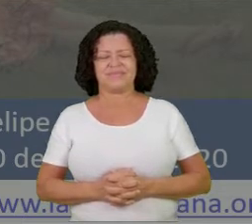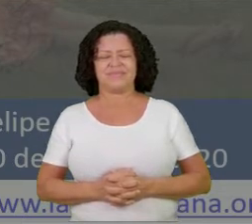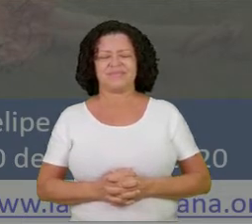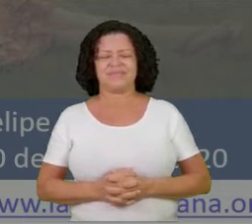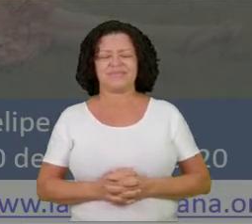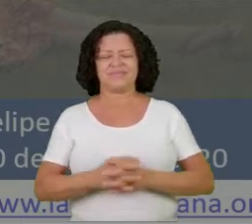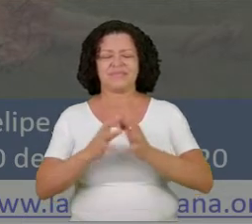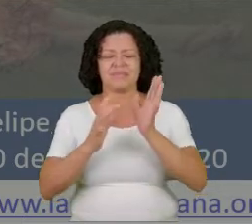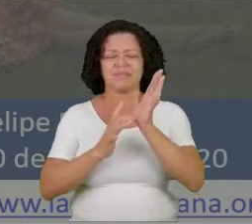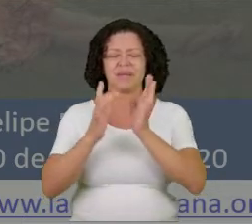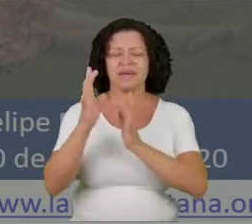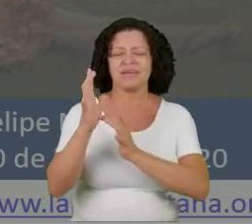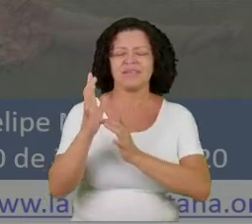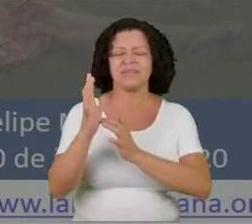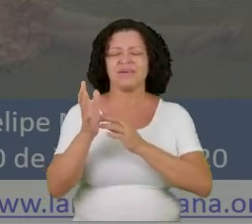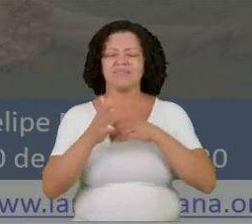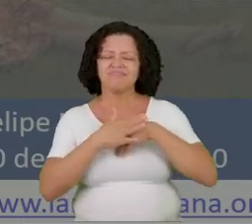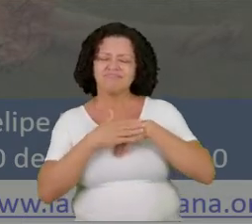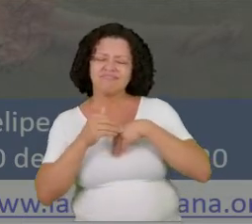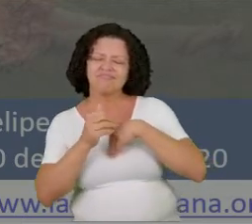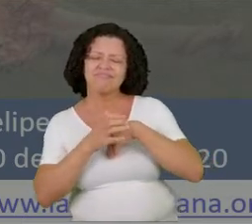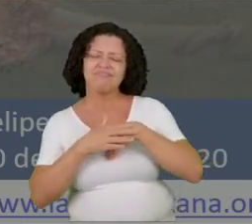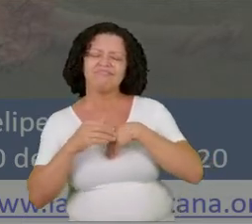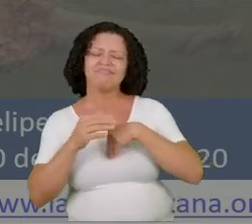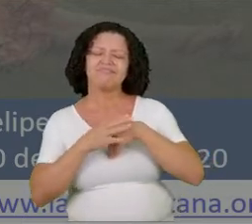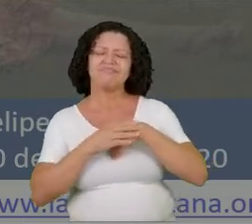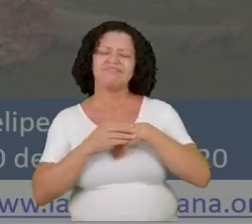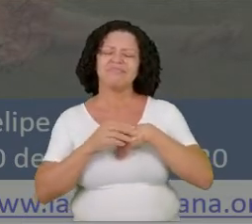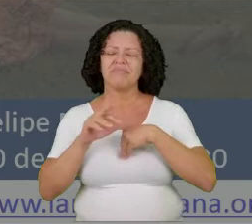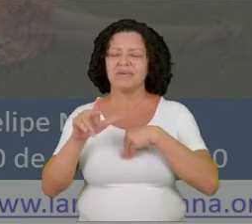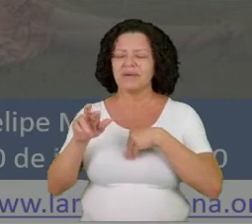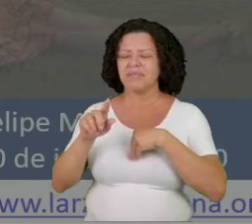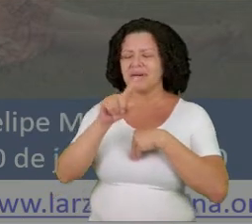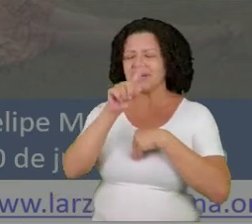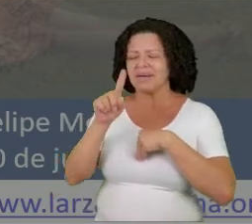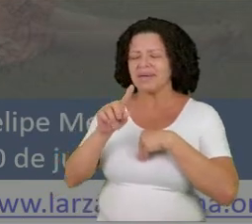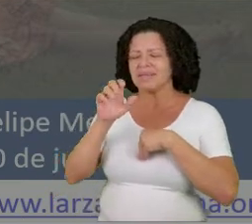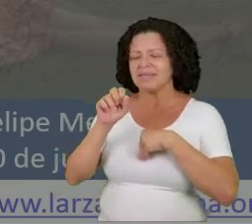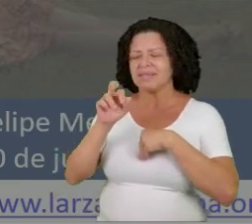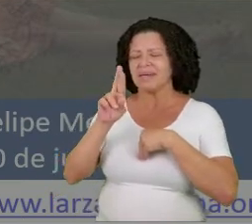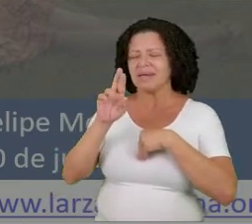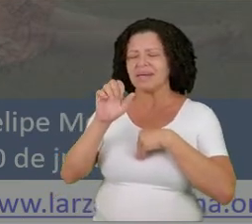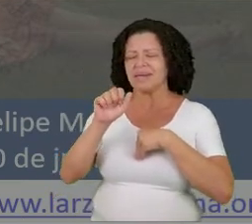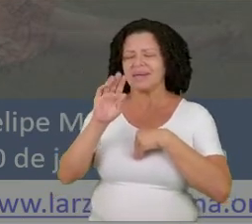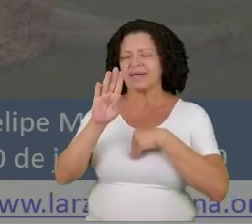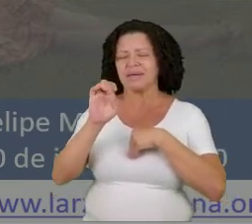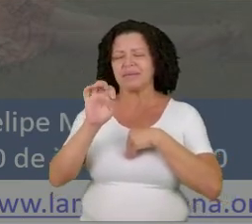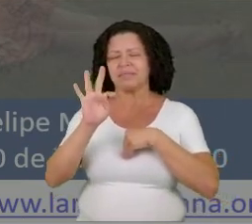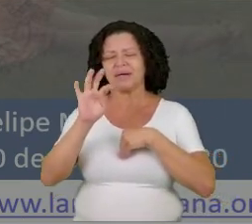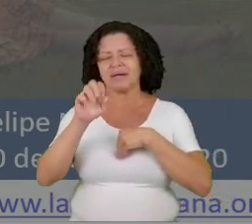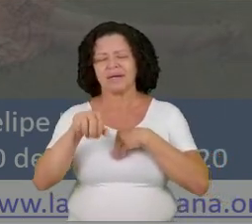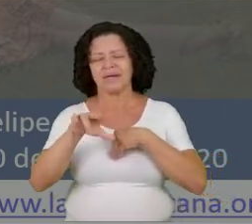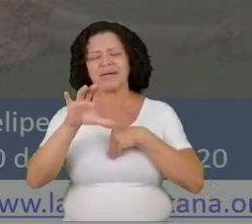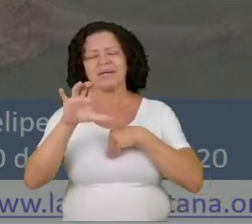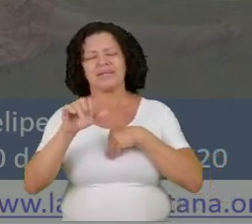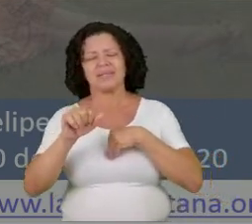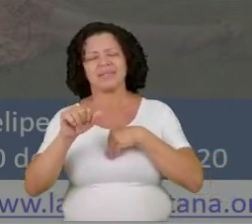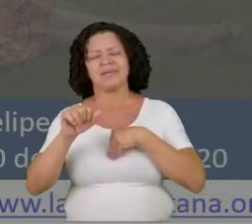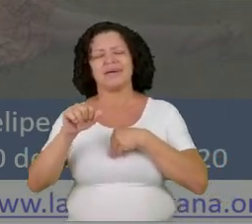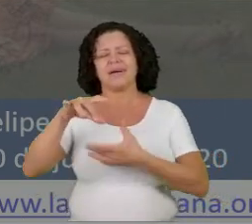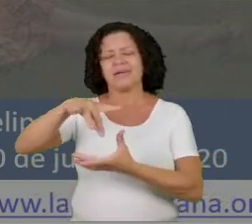Meu bom Jesus, nossa querida irmã Zarabatana e toda a sua falange de